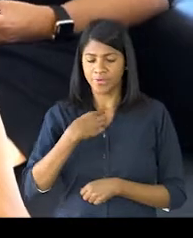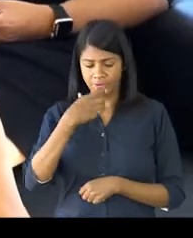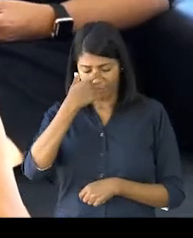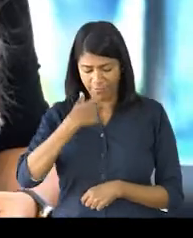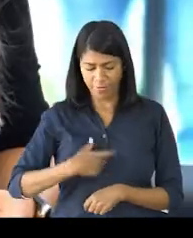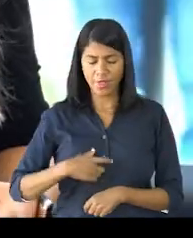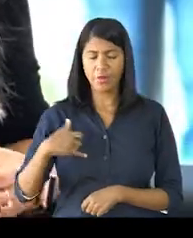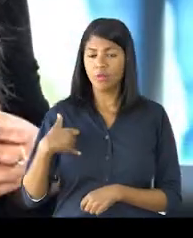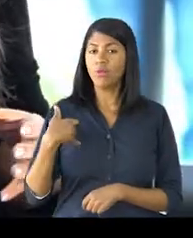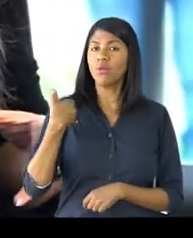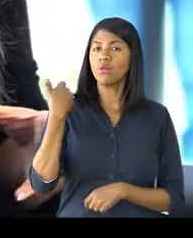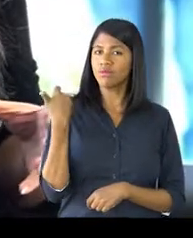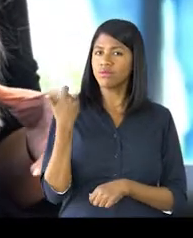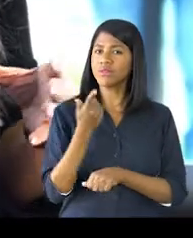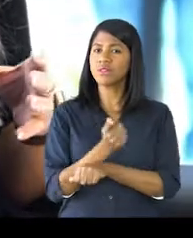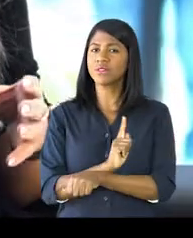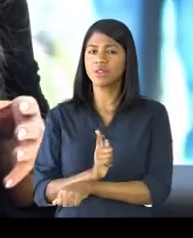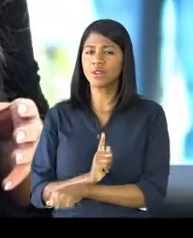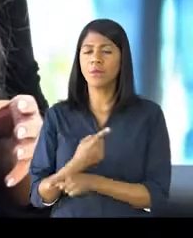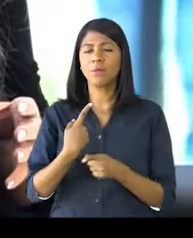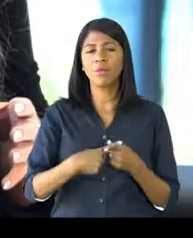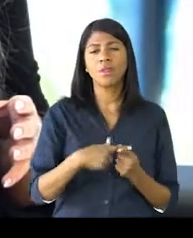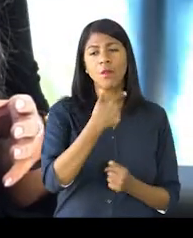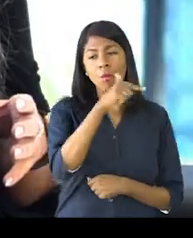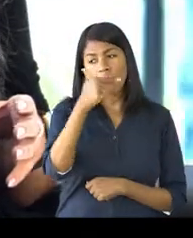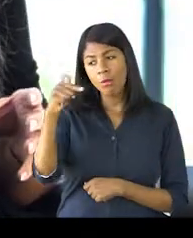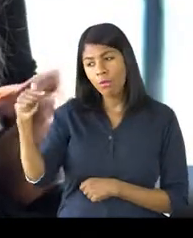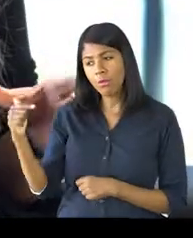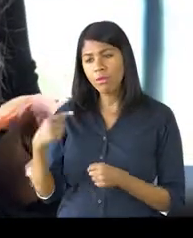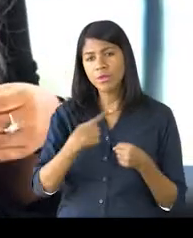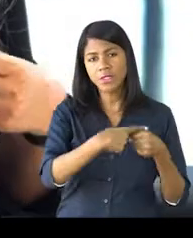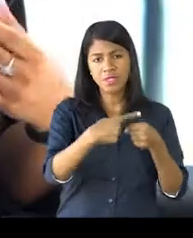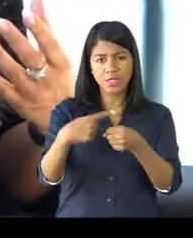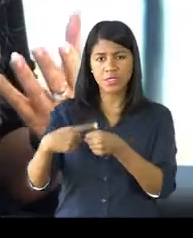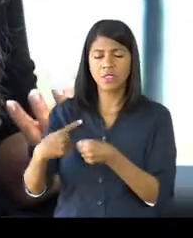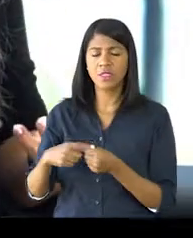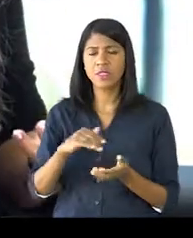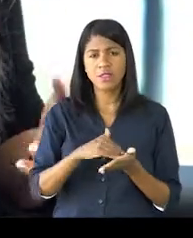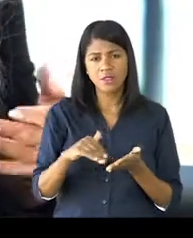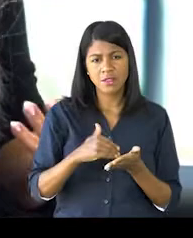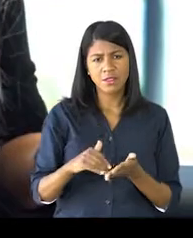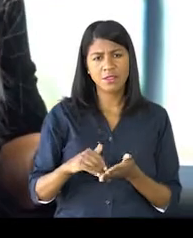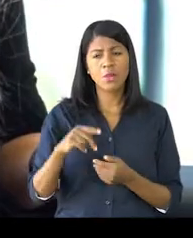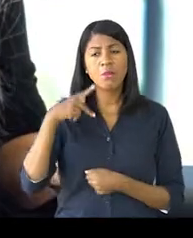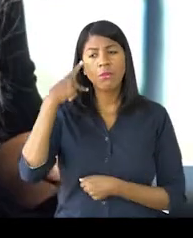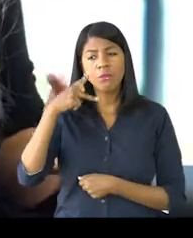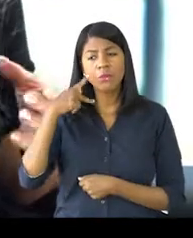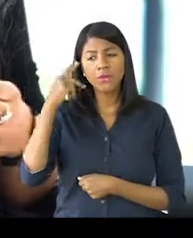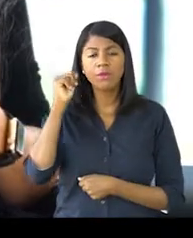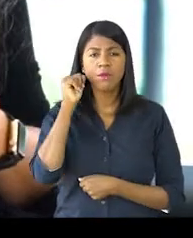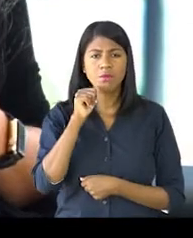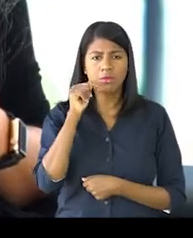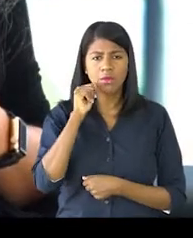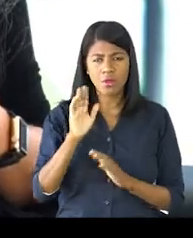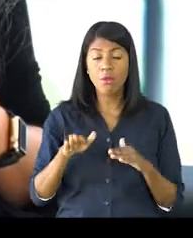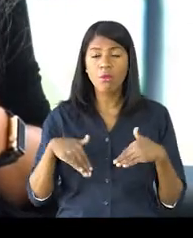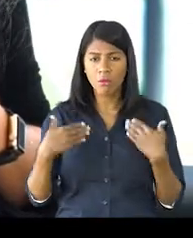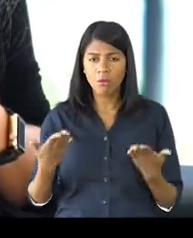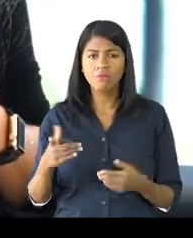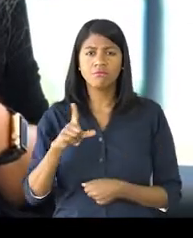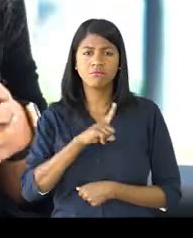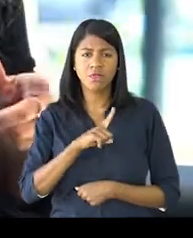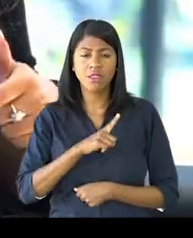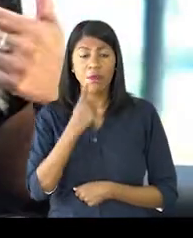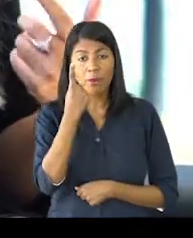que eu tenho muito orgulho de fazer parte dessa gestão, porque em outras cidades, inclusive capitais, a Secretaria de Políticas para